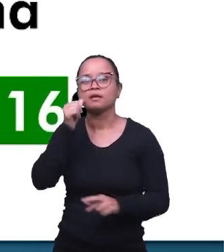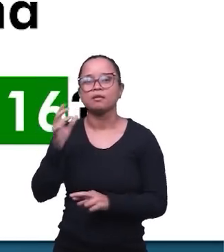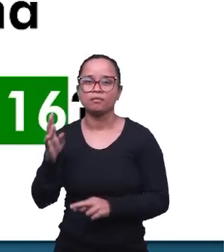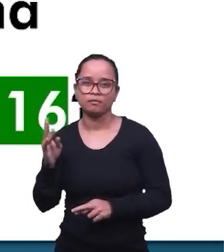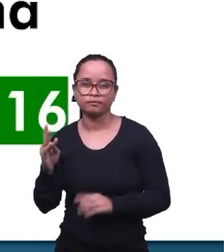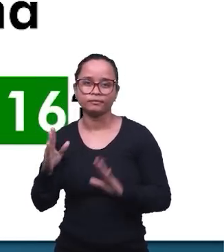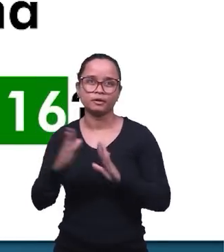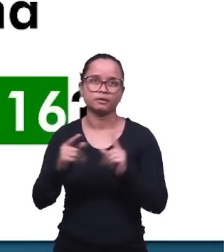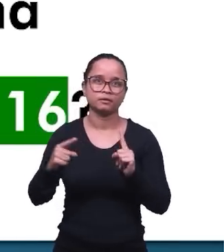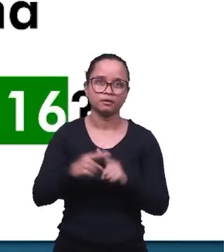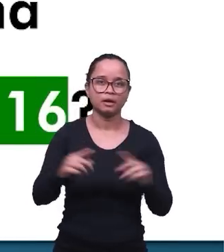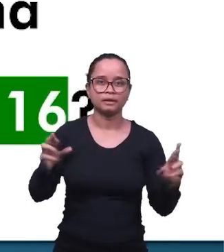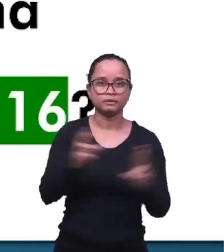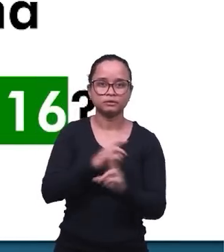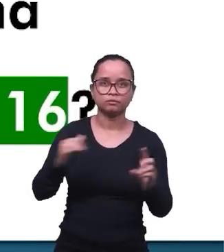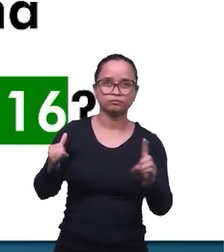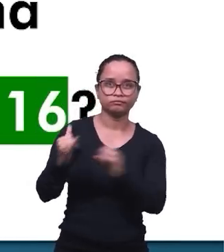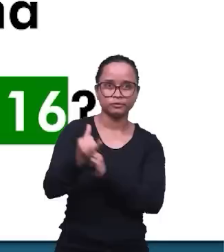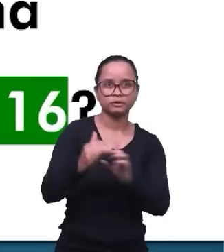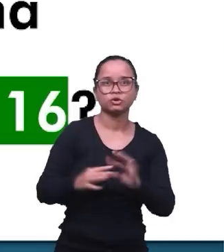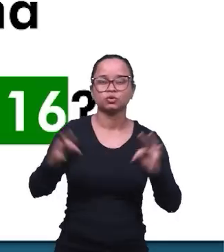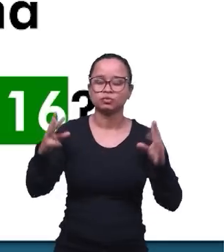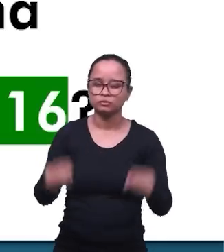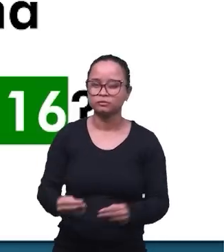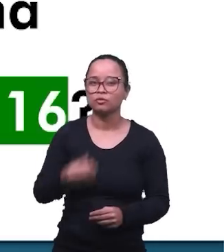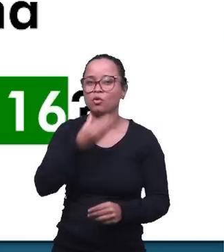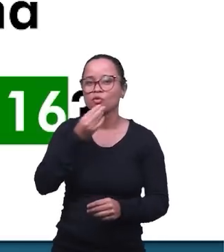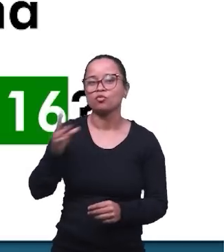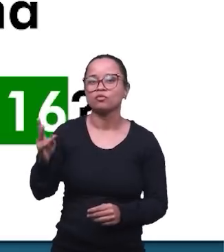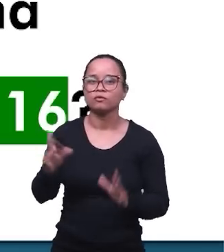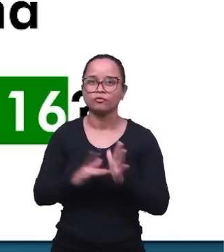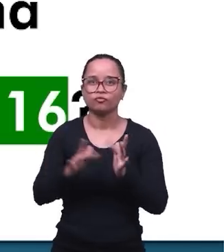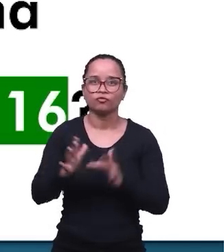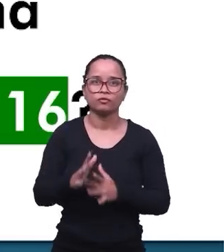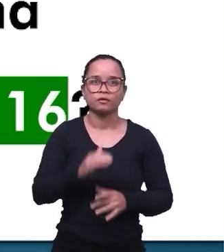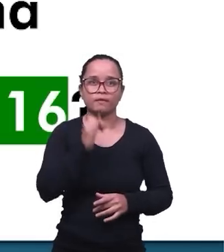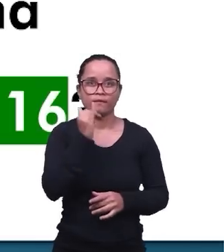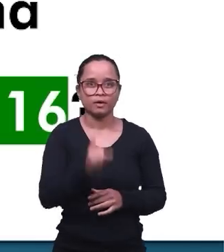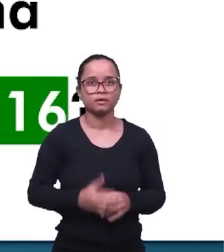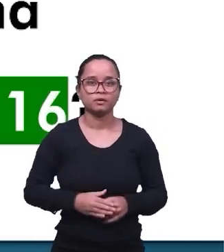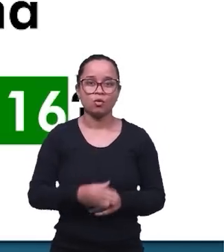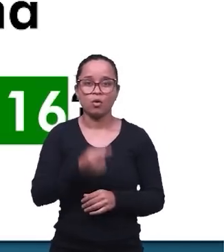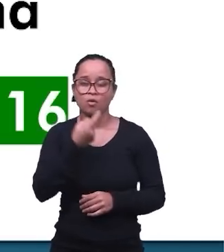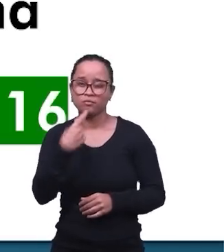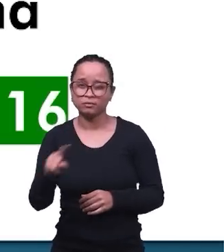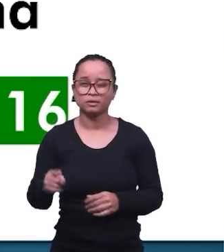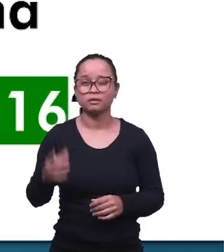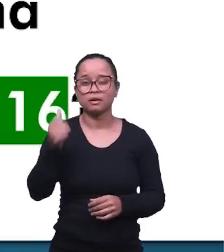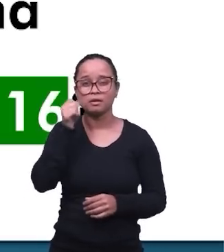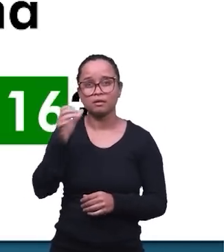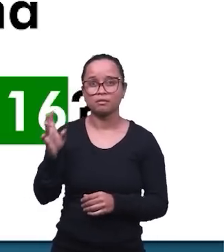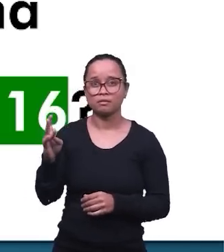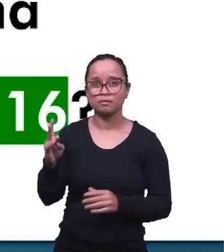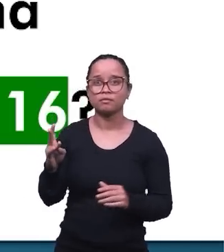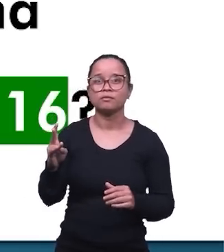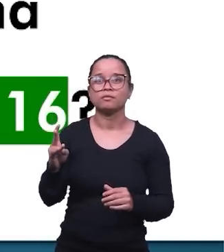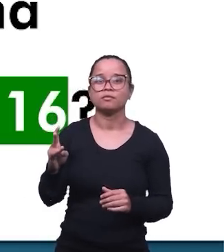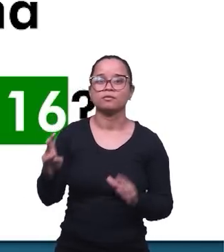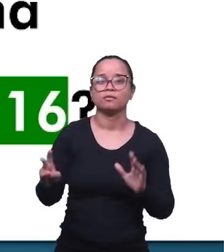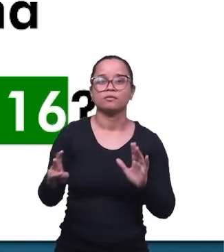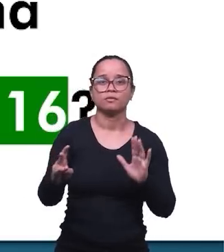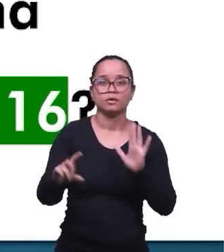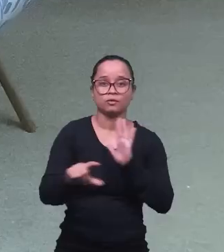relação profética entre tudo que o noivo, Jesus, fala com a última expressão da noiva, da igreja, ou seja, no